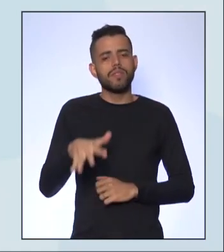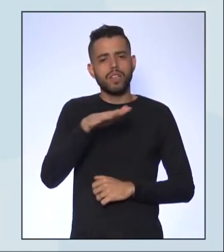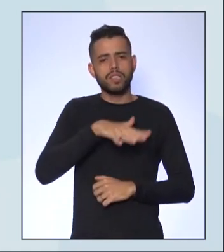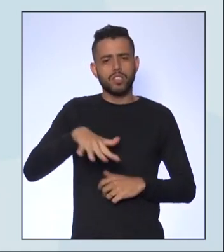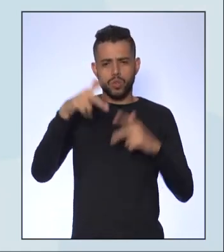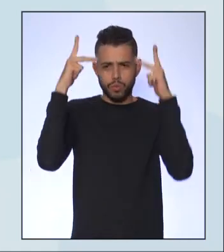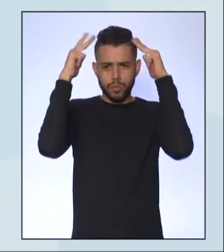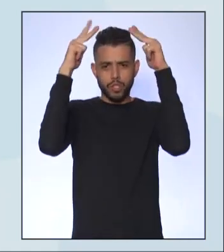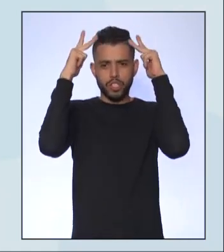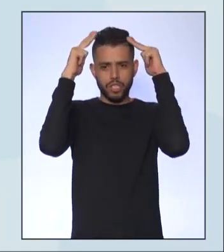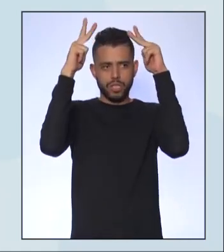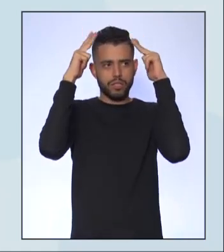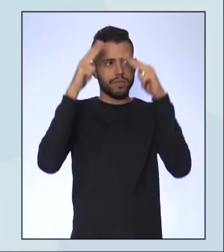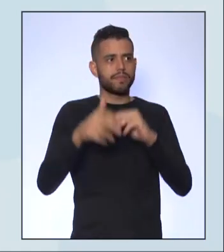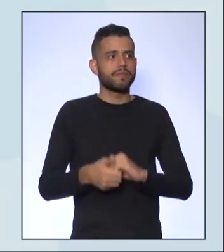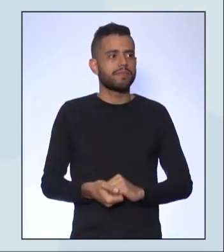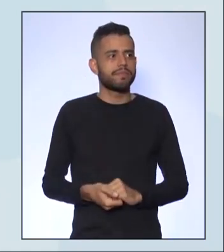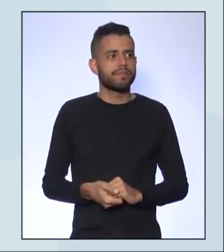Bexiga.